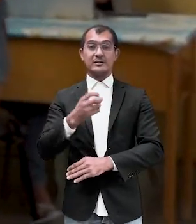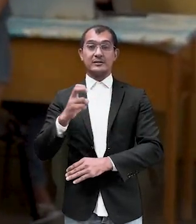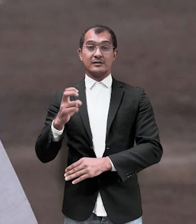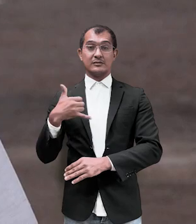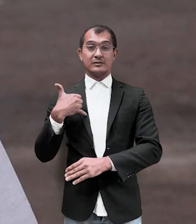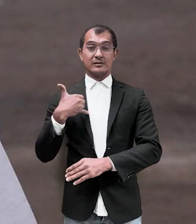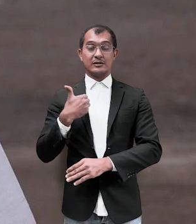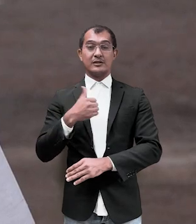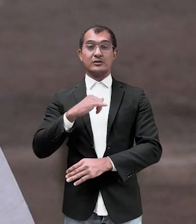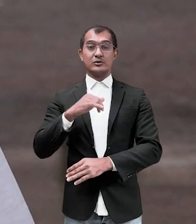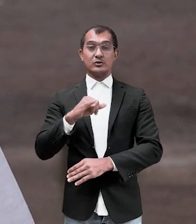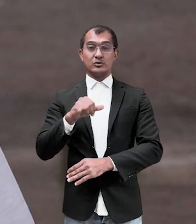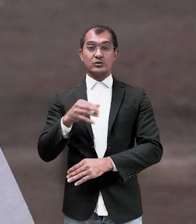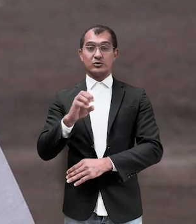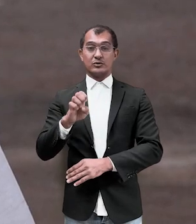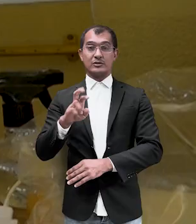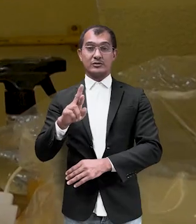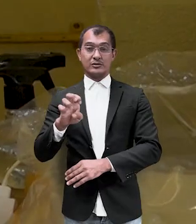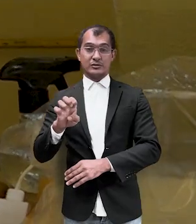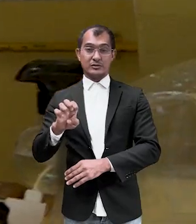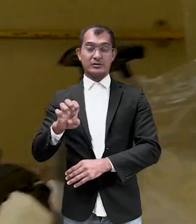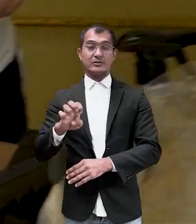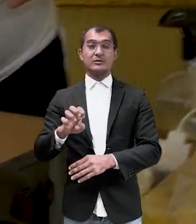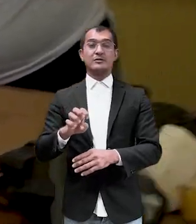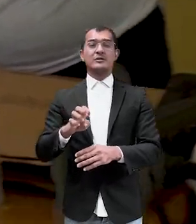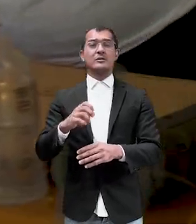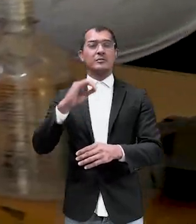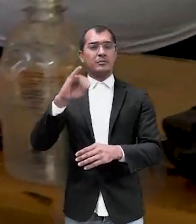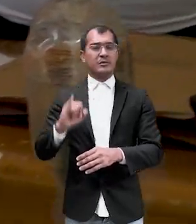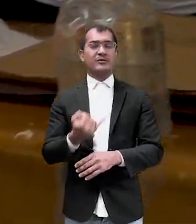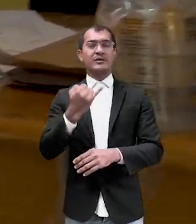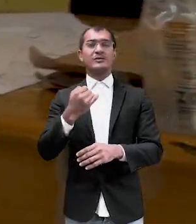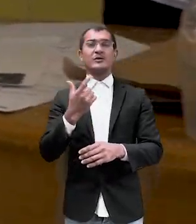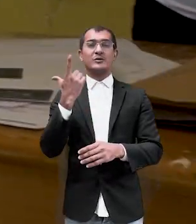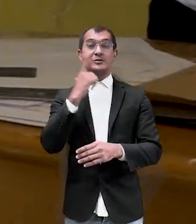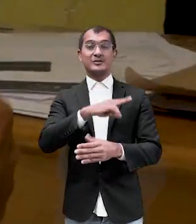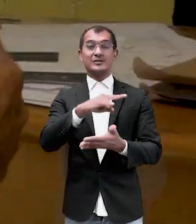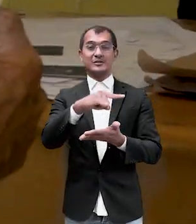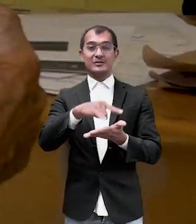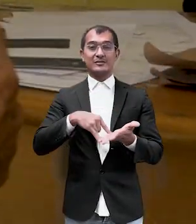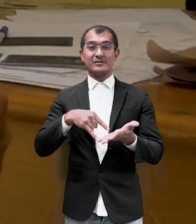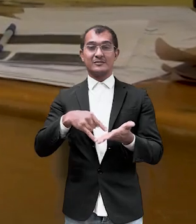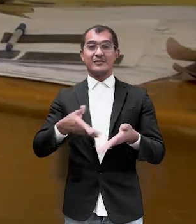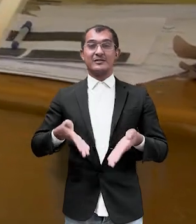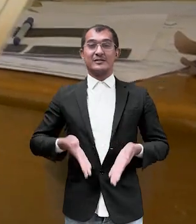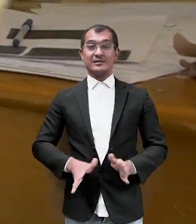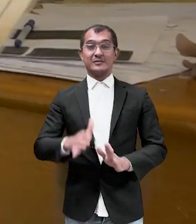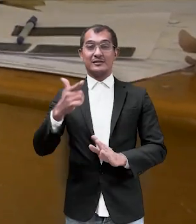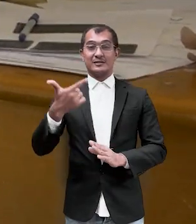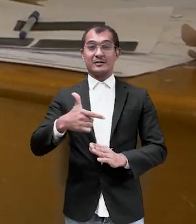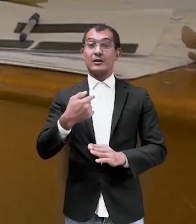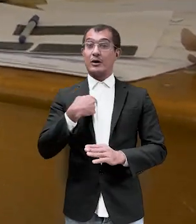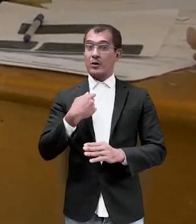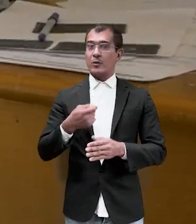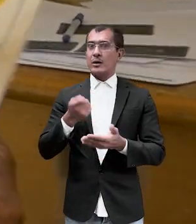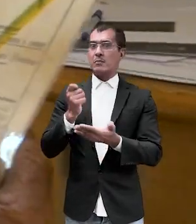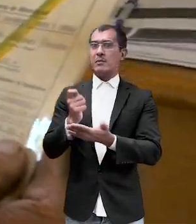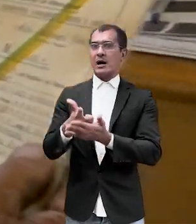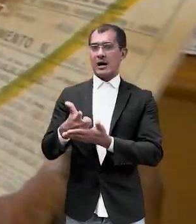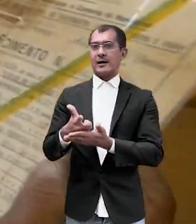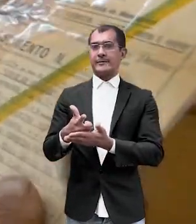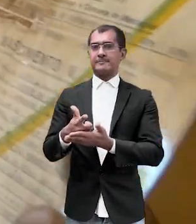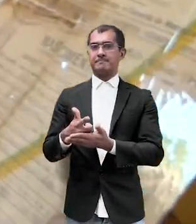doméstica aos 65 anos Seu Jorge aproveitou para renovar a documentação e tirar a segunda via da